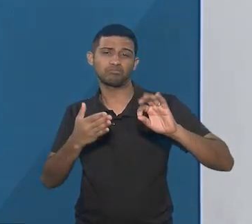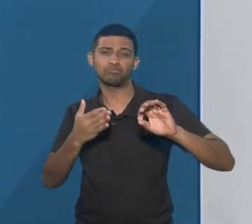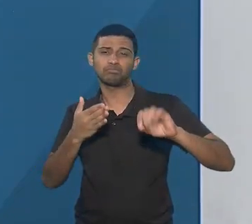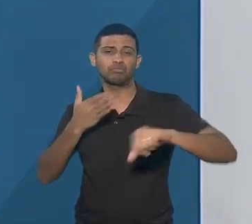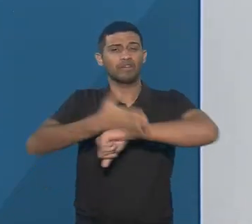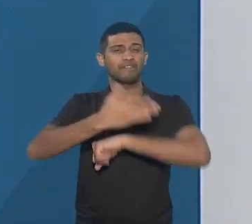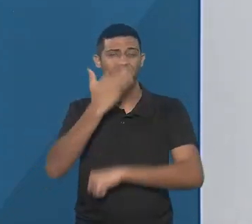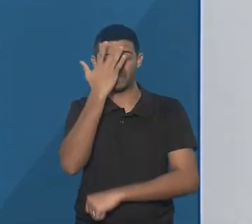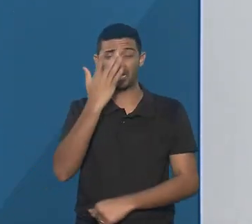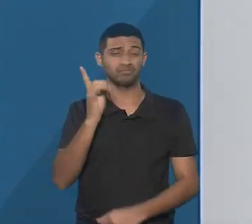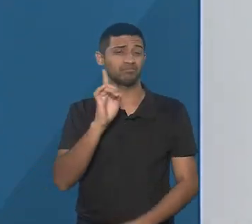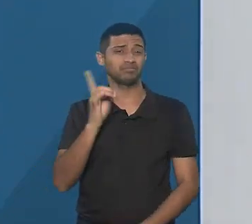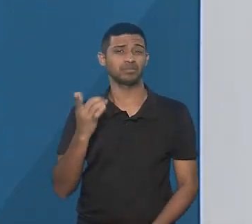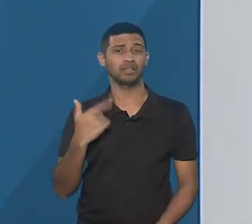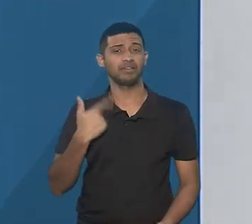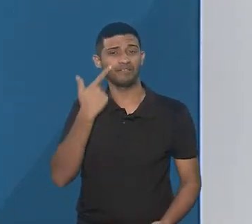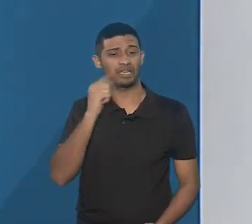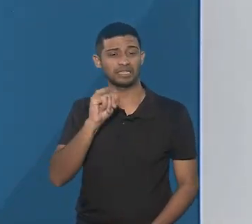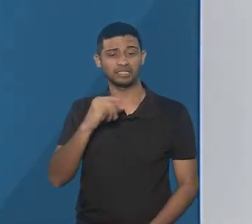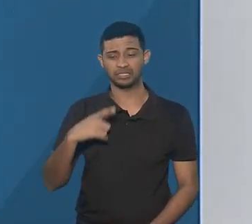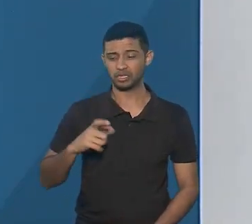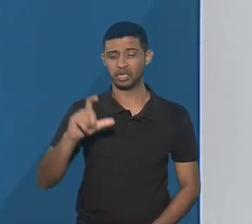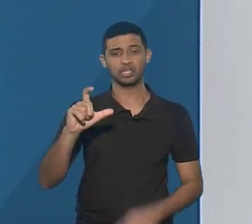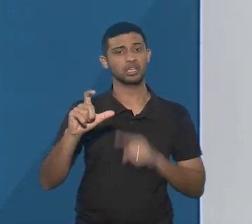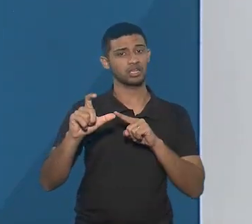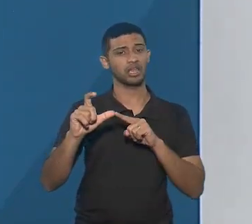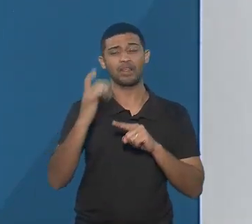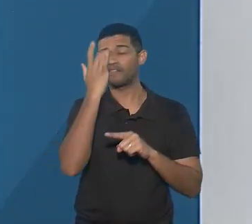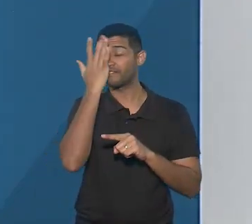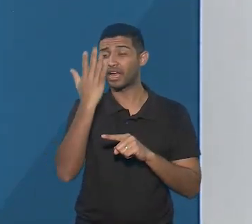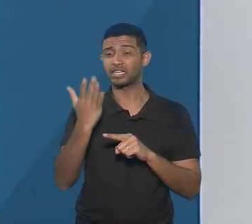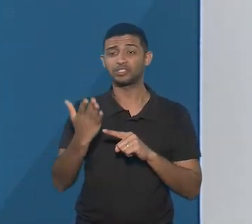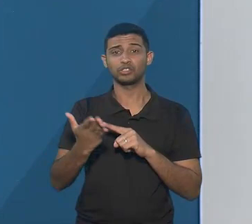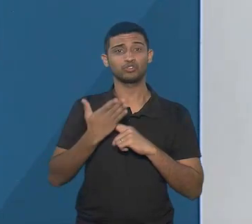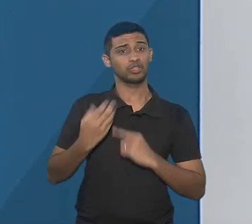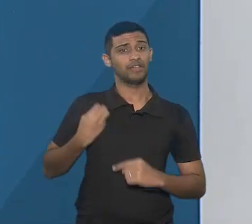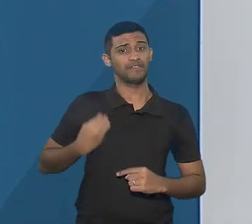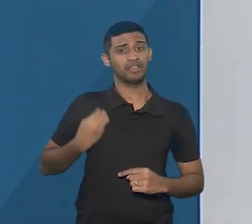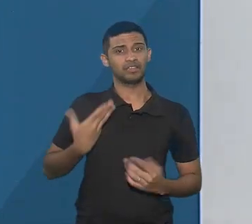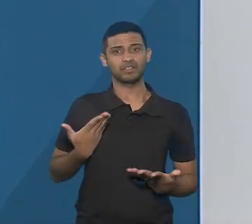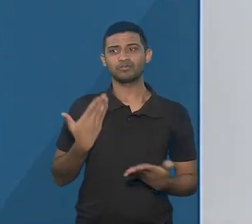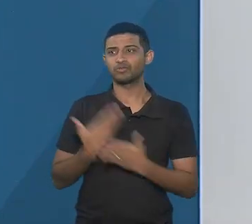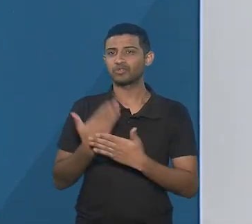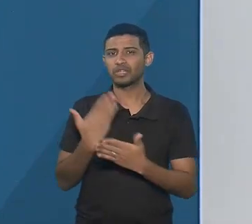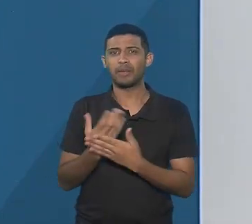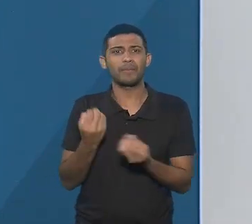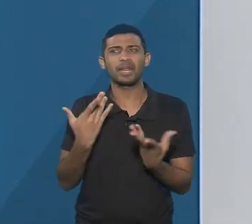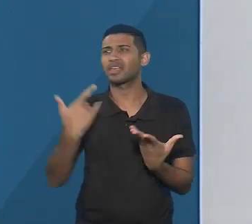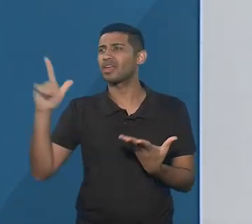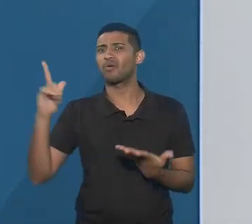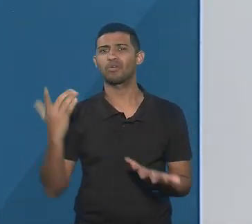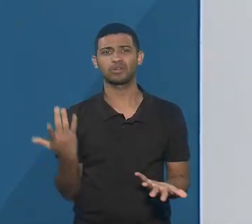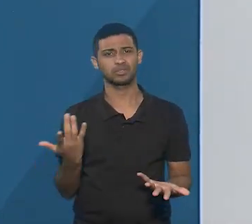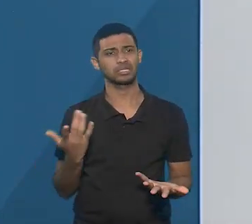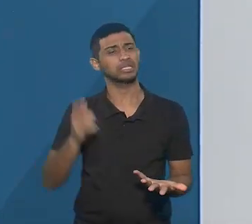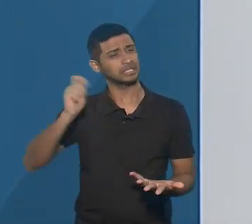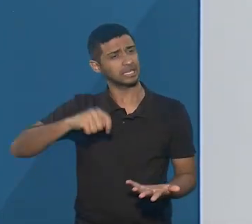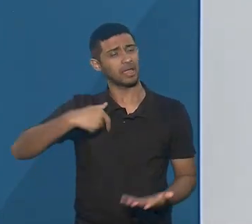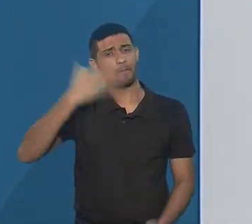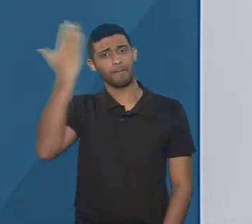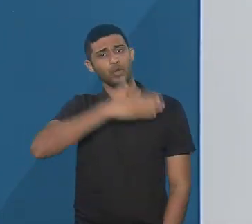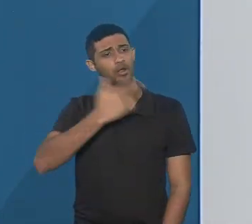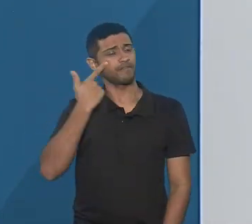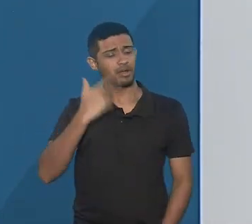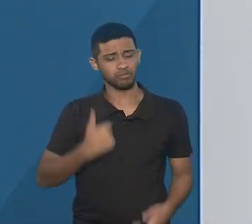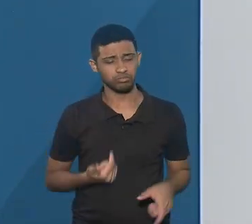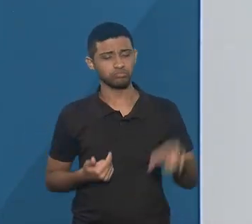burocrático. Bom, se a carteirinha é para facilitar a vida do estudante, para que intermediários? O estudante, por si mesmo, ainda